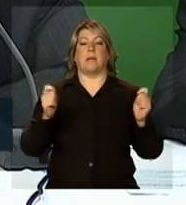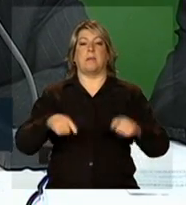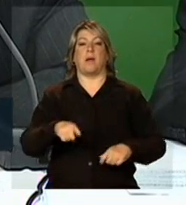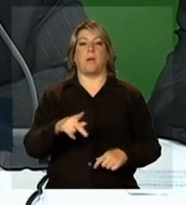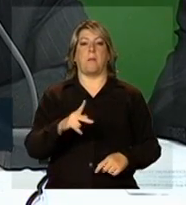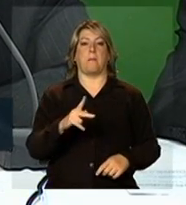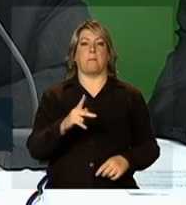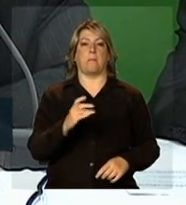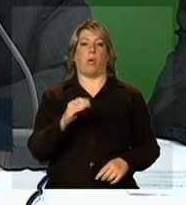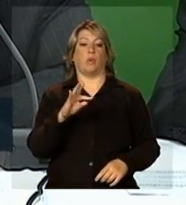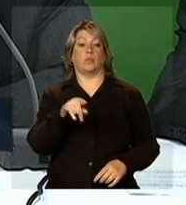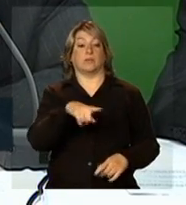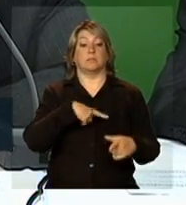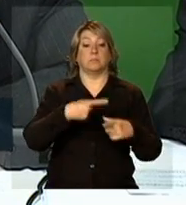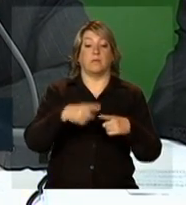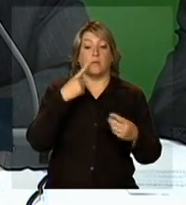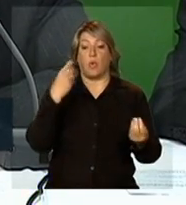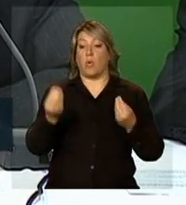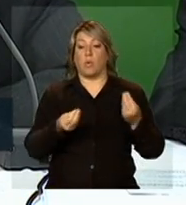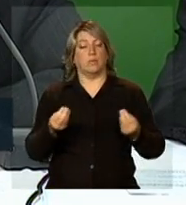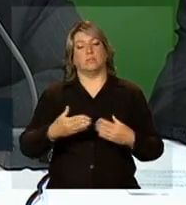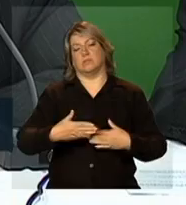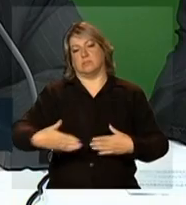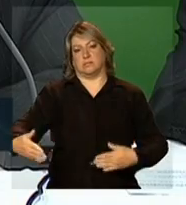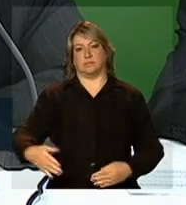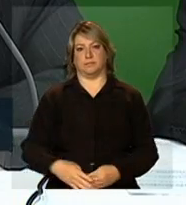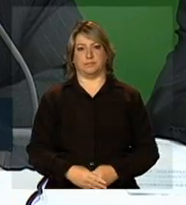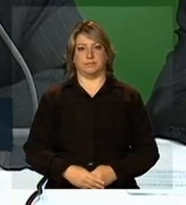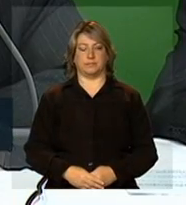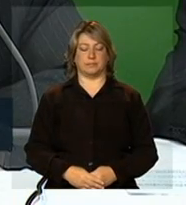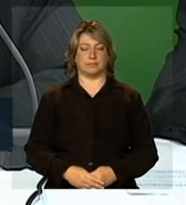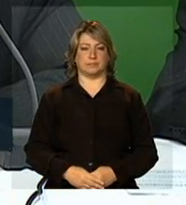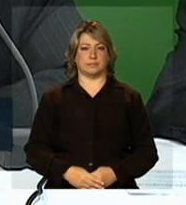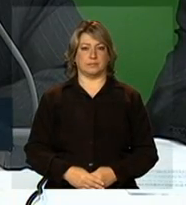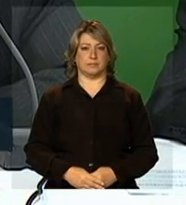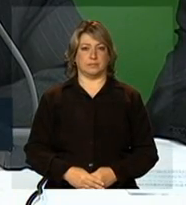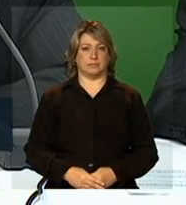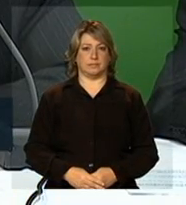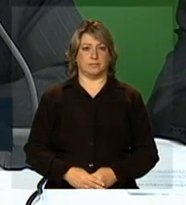está com problema, e assim sucessivamente.